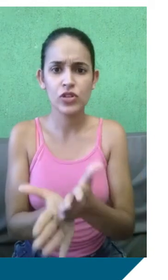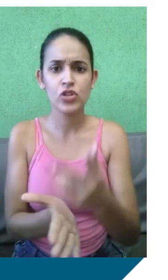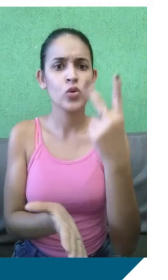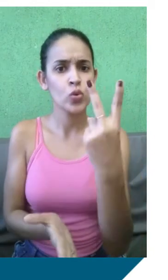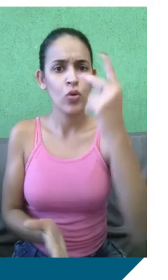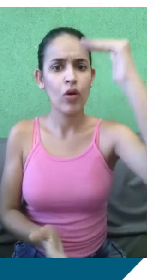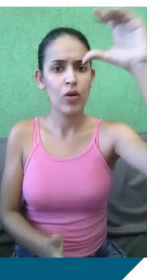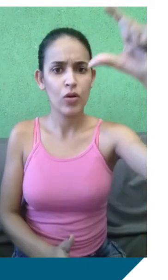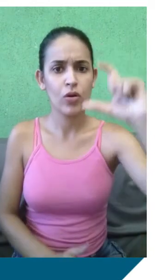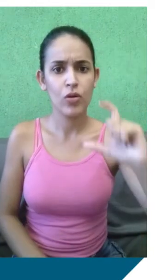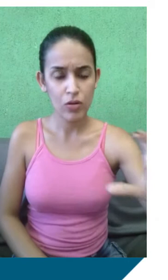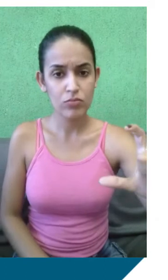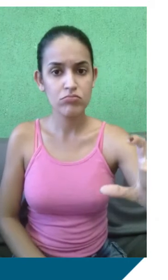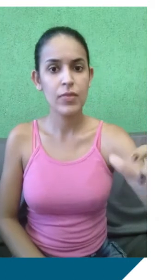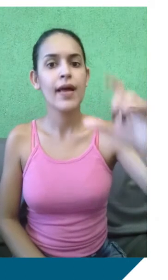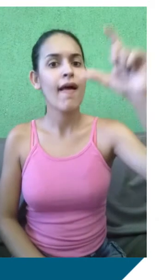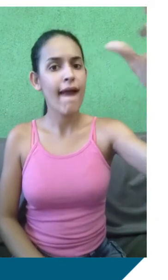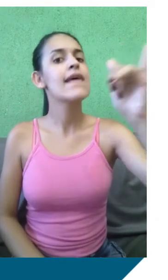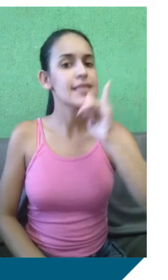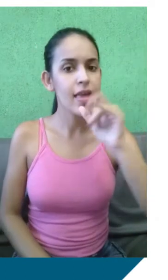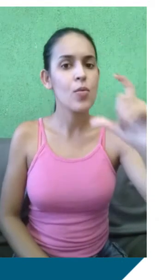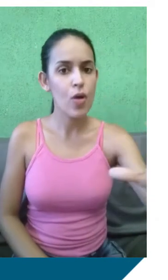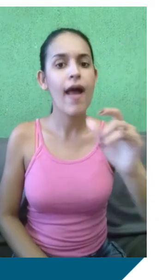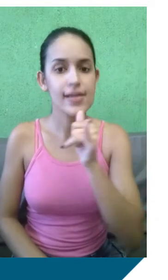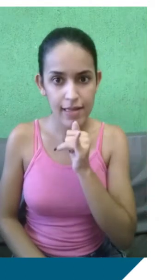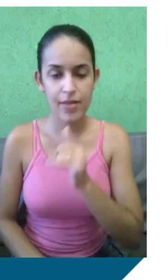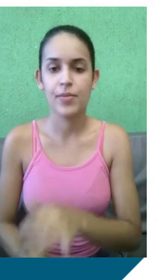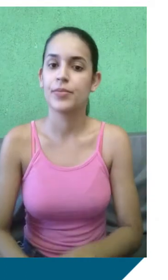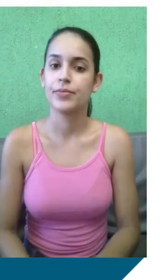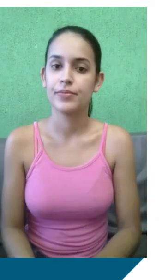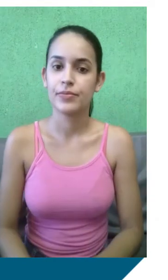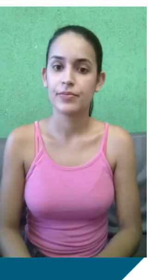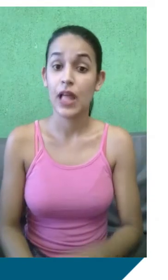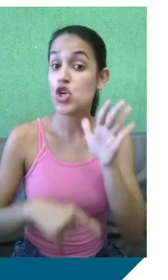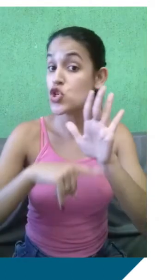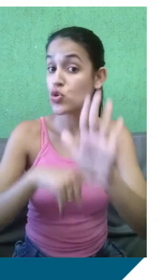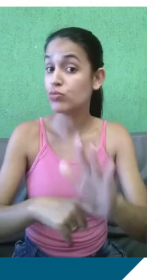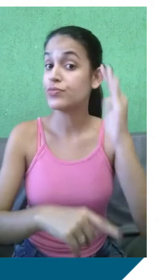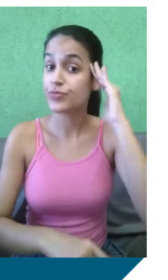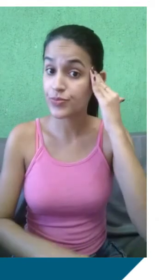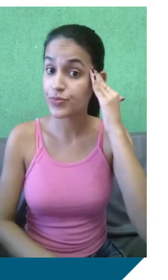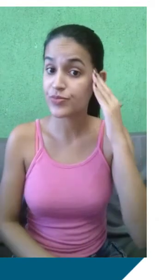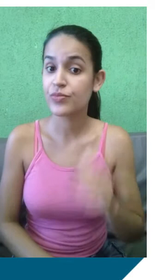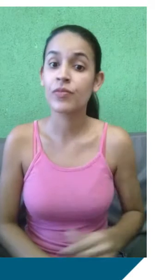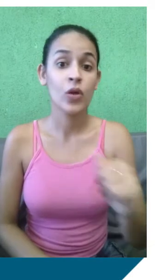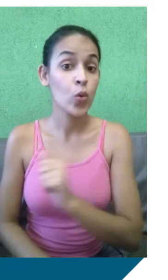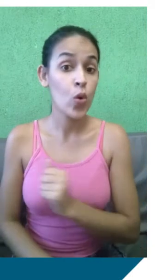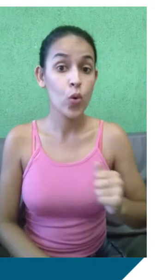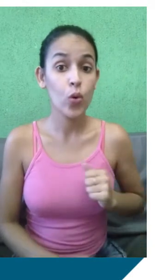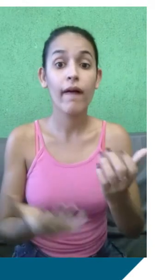parágrafos, cada um contendo explicações e ilustrações acerca dos termos, pode nos ajudar a entender que